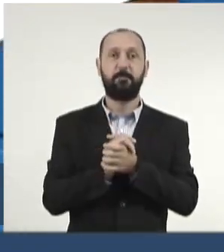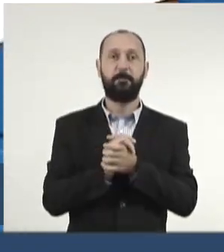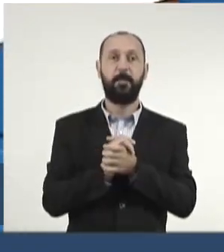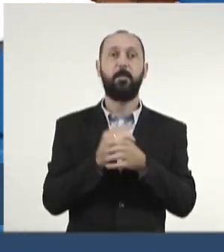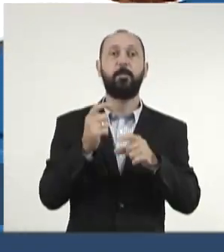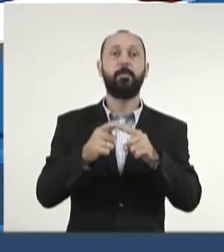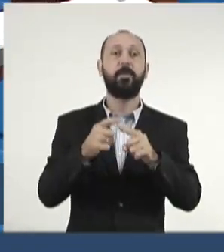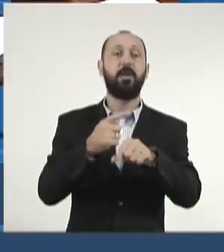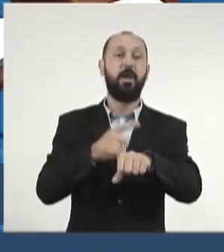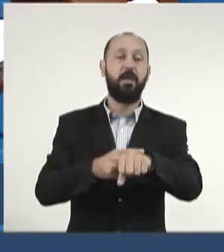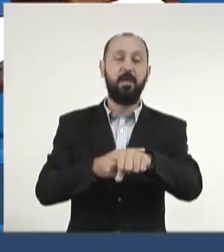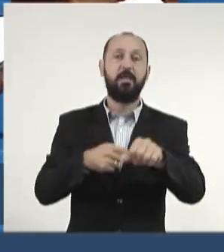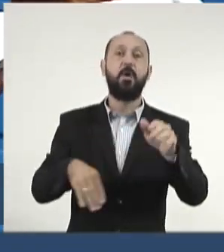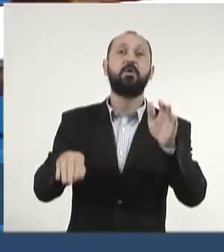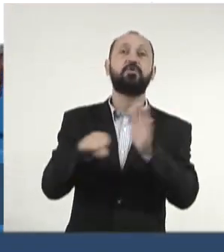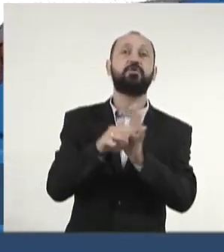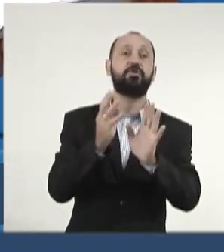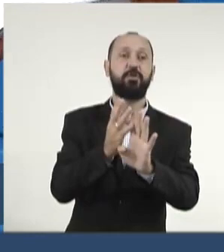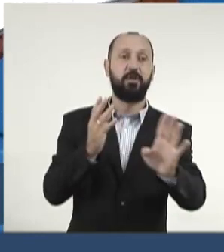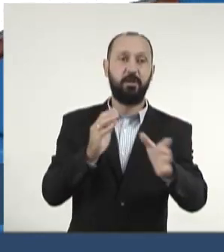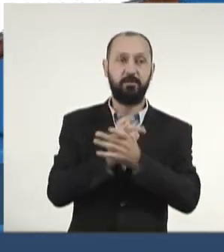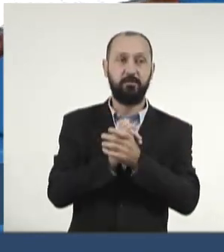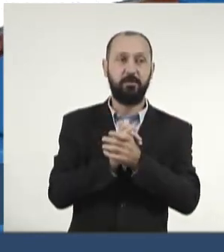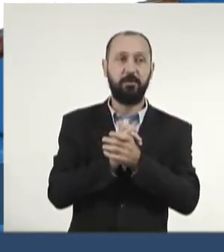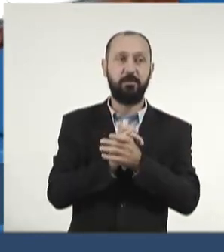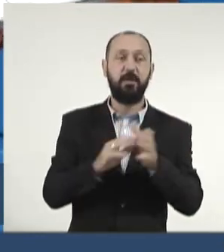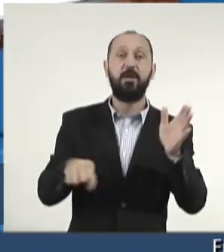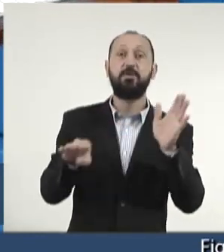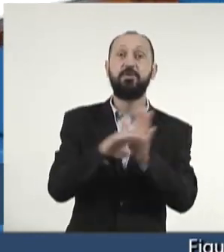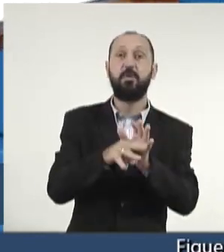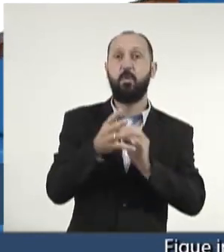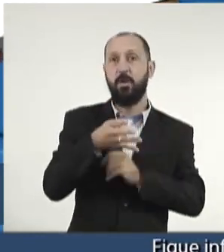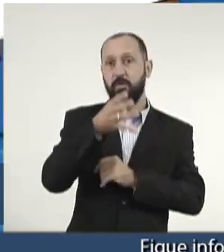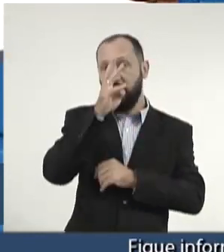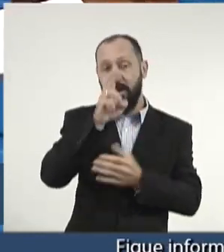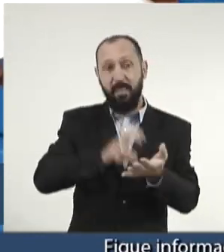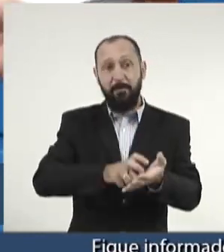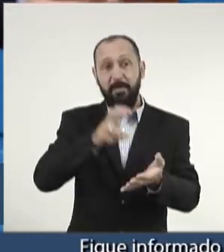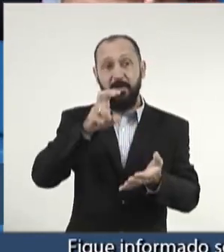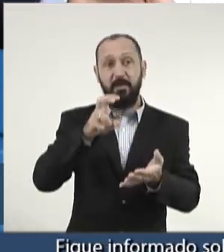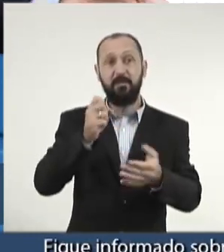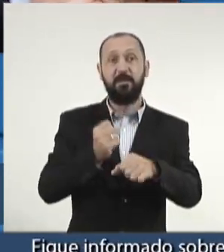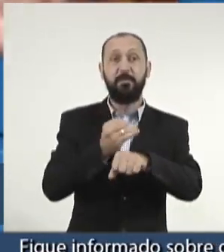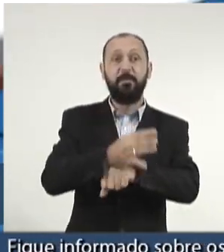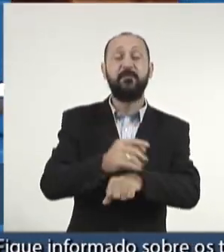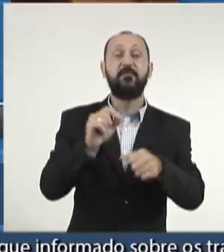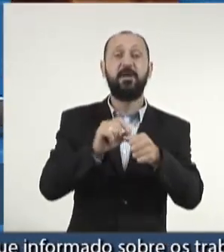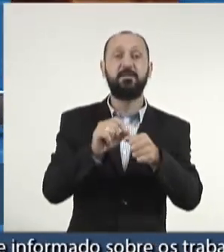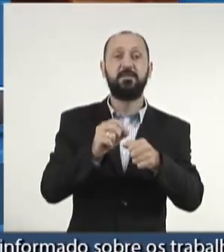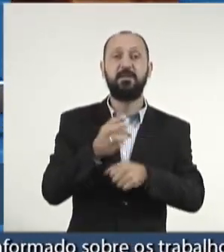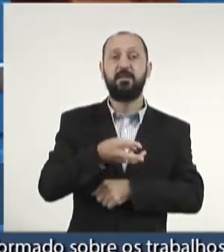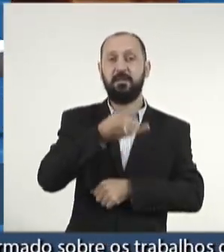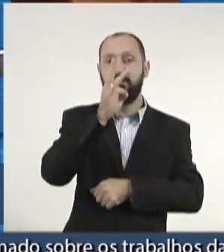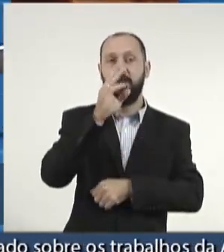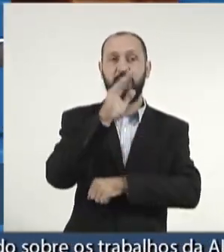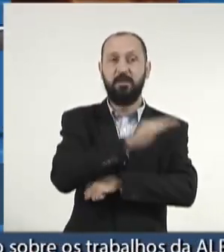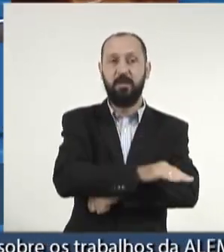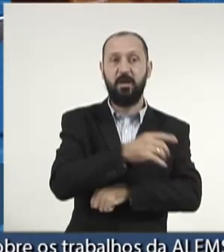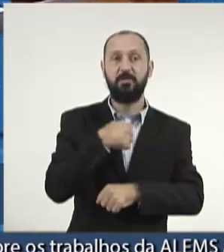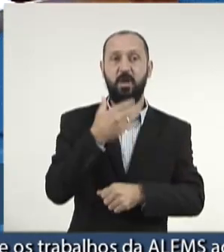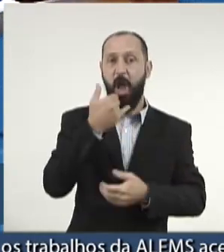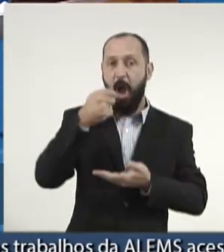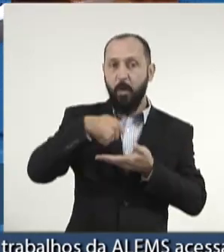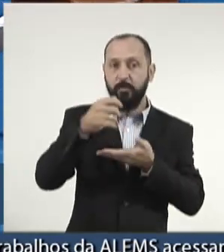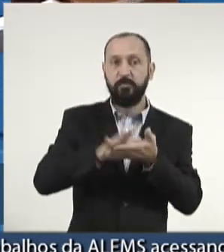por ordem de chegada. O candidato chega lá 4, 5 horas da manhã e vai fazer o teste 3 horas da tarde, sem